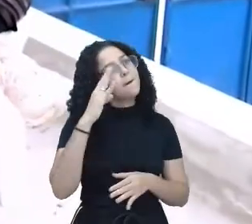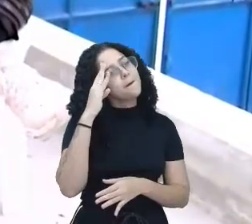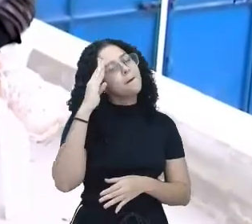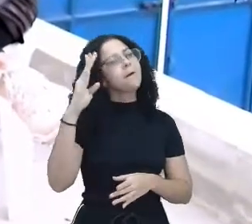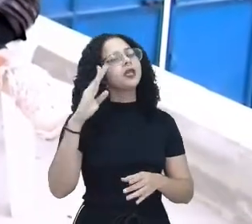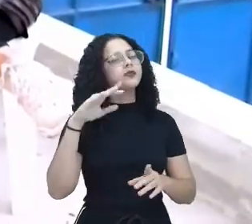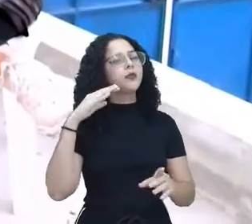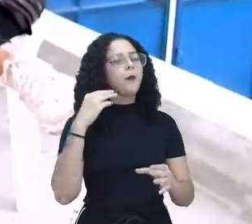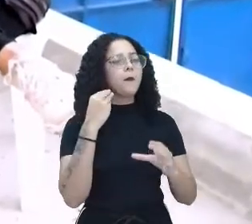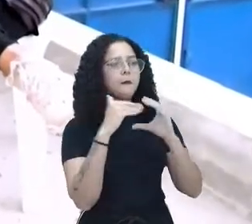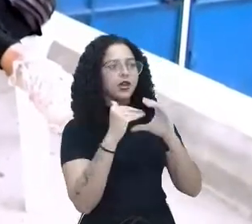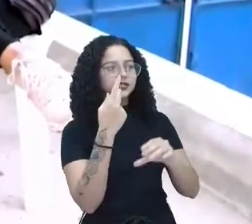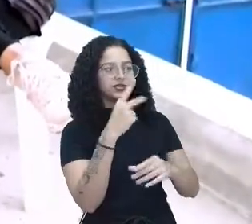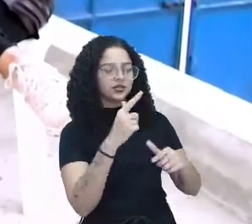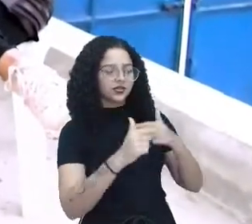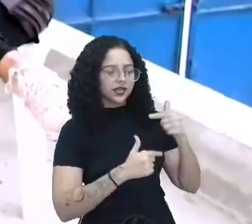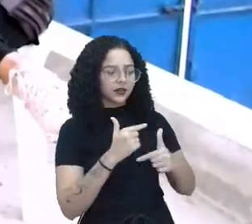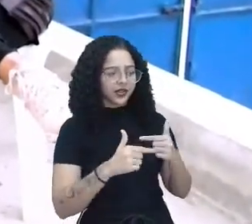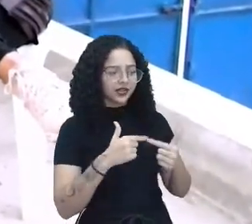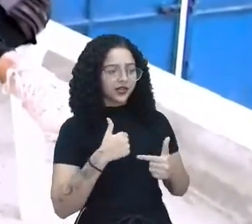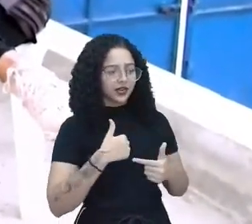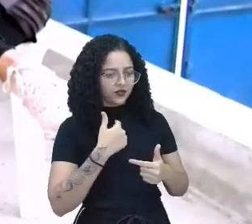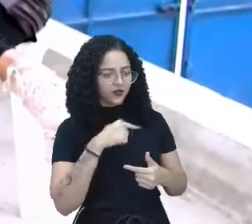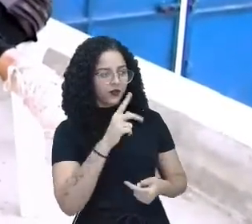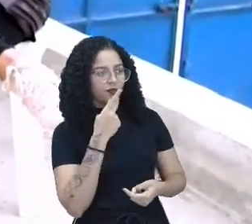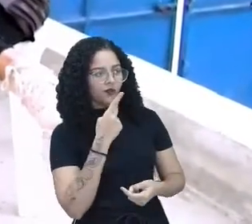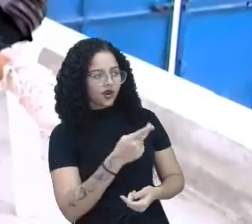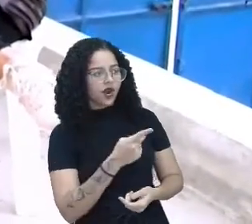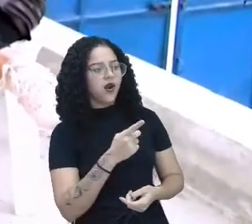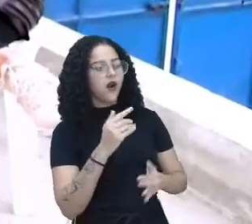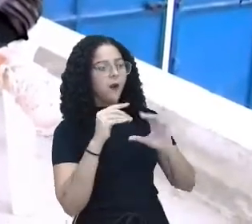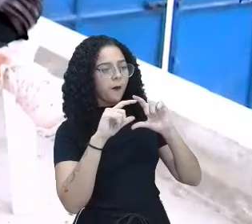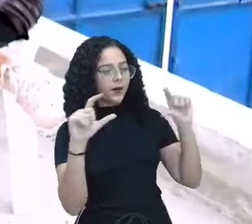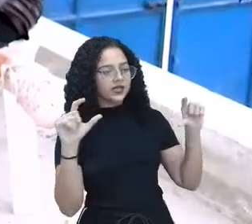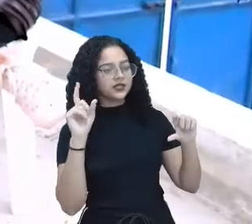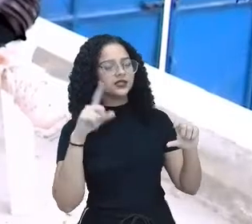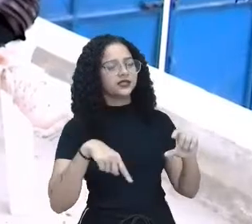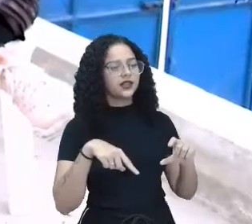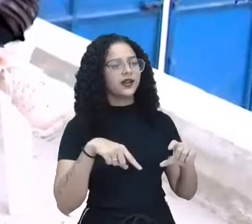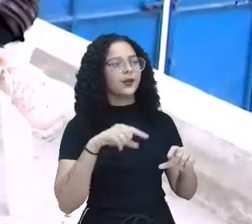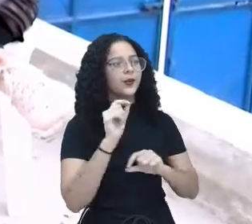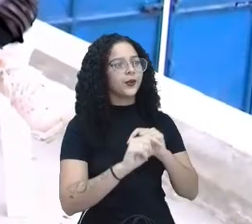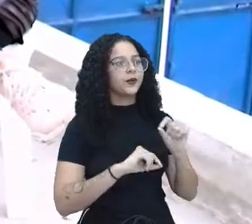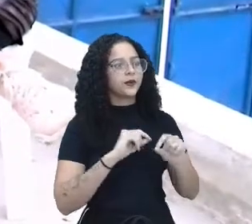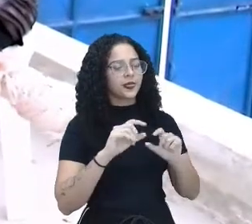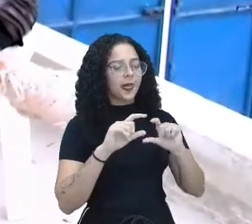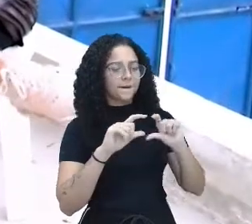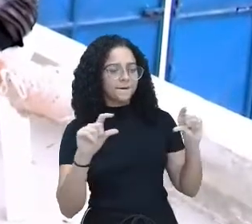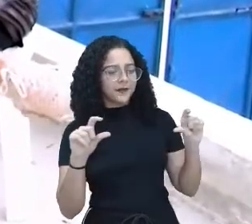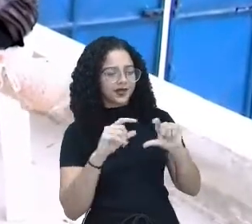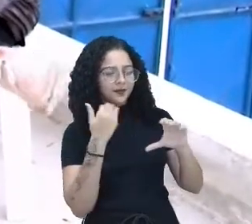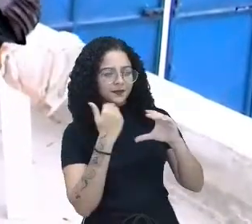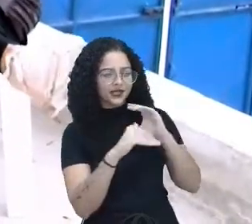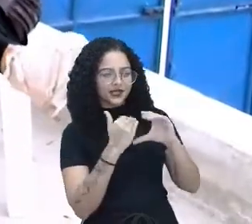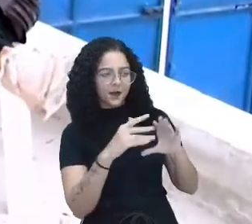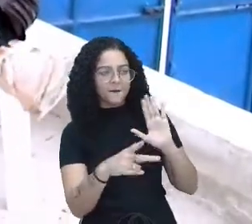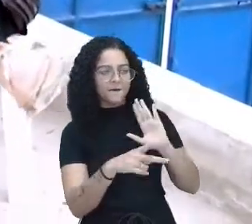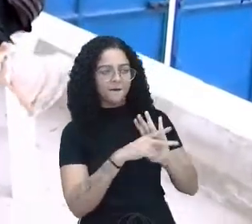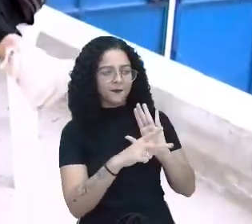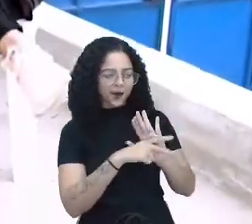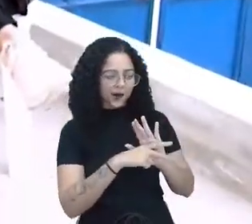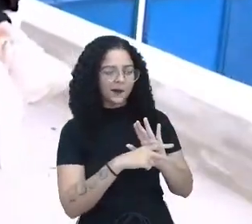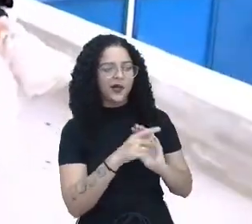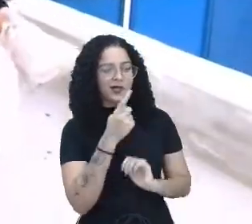seu trabalho? Eu vou agora dizer que a mensagem é a mensagem dos afetos. Exato. Então a gente combina que é isso,